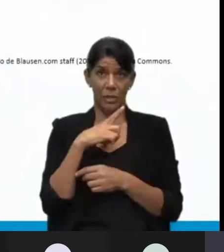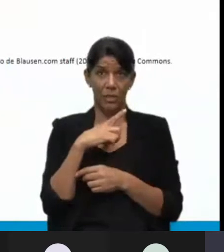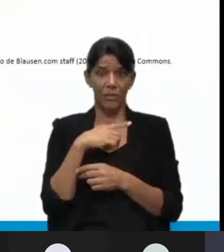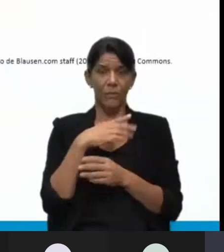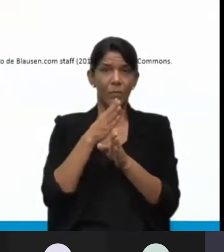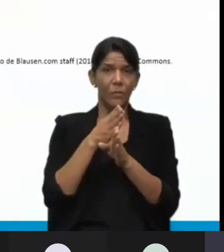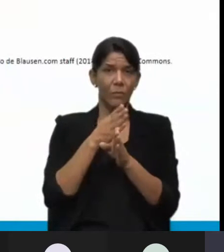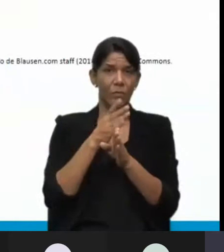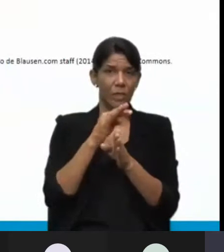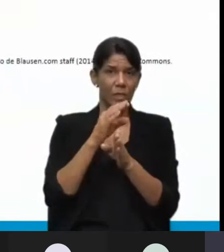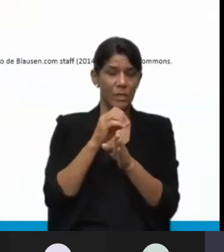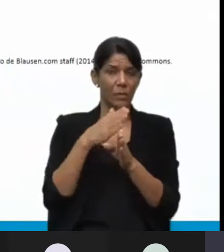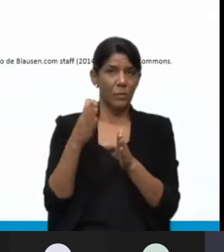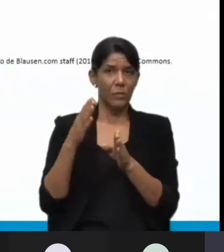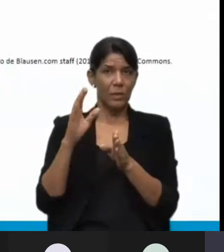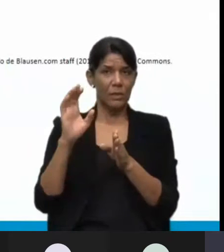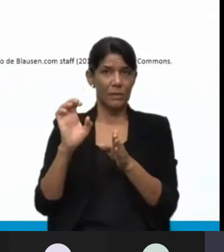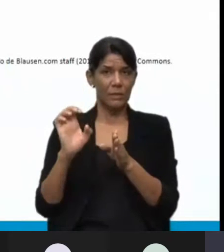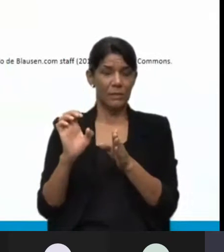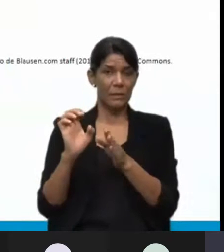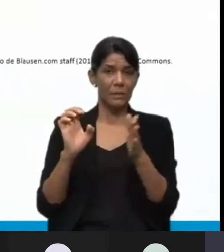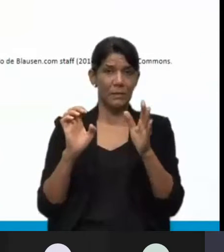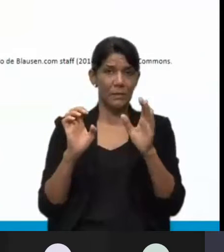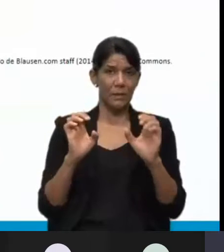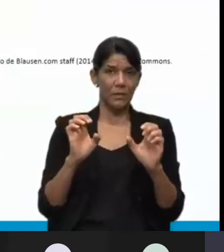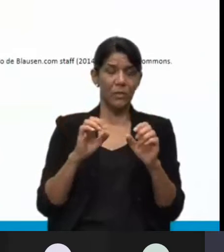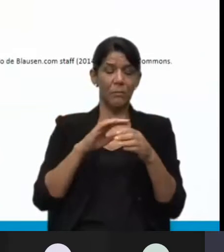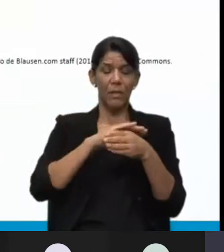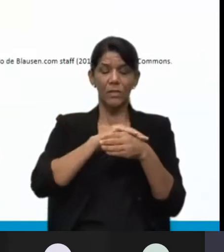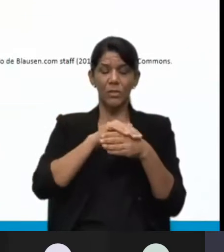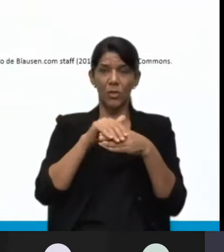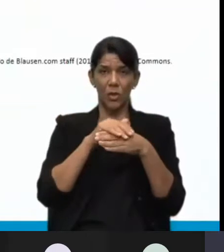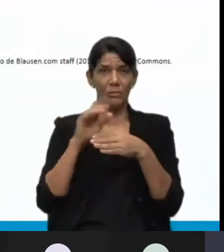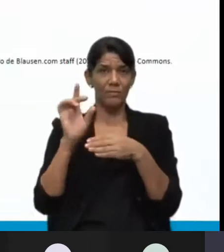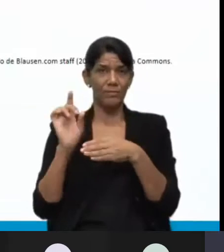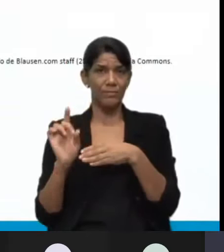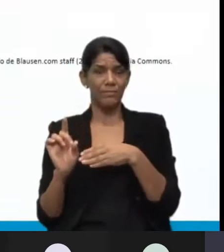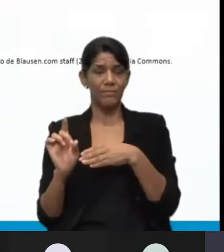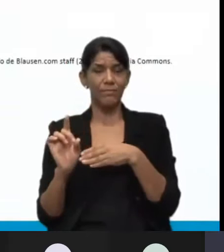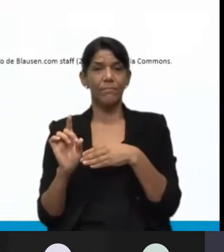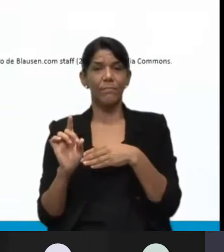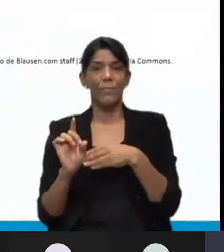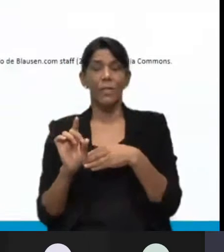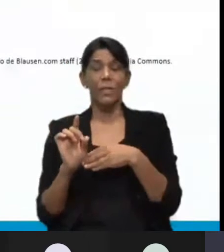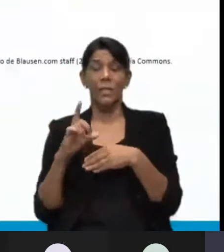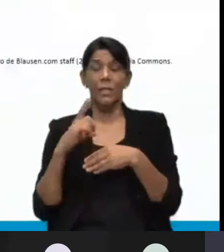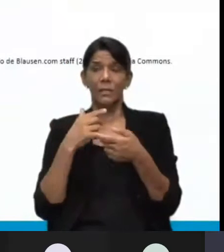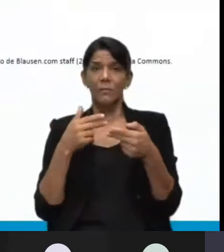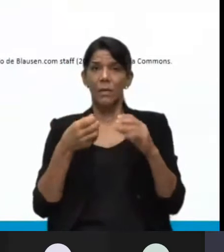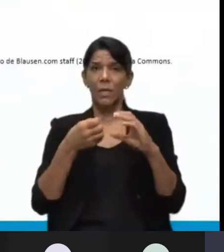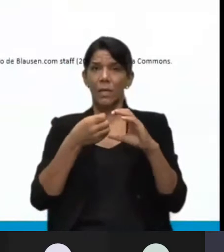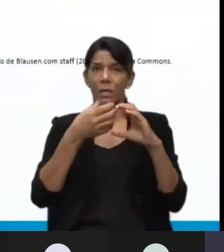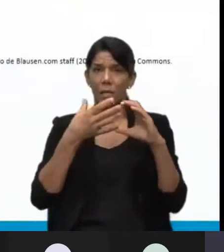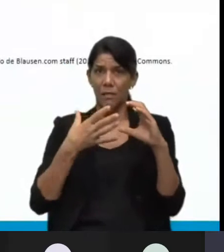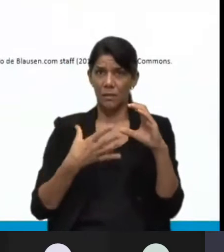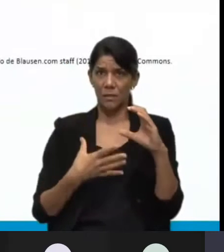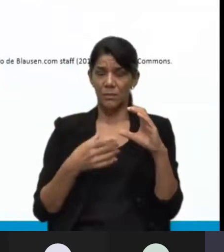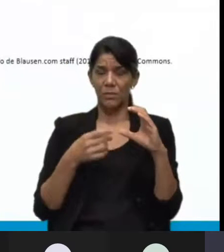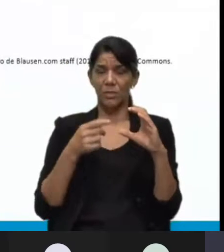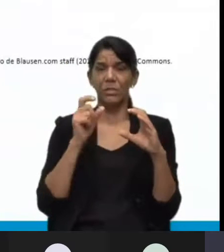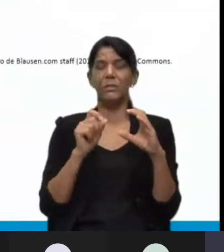que a parede do ventrículo esquerdo ela é mais espessa que a parede do ventrículo direito, né? Então, isso é uma característica